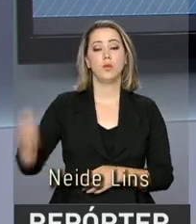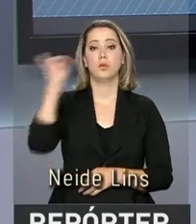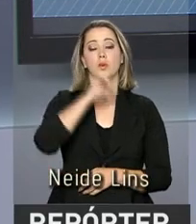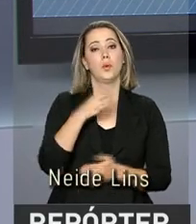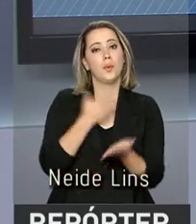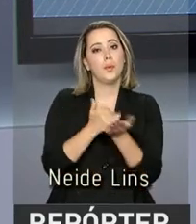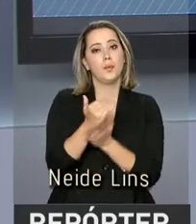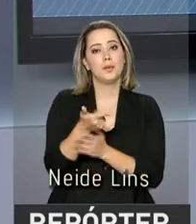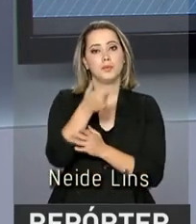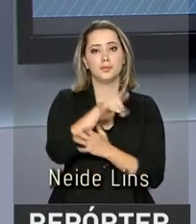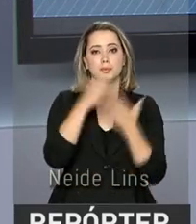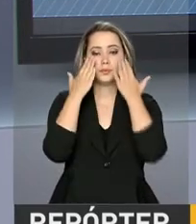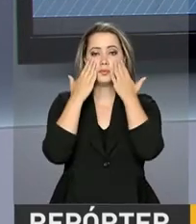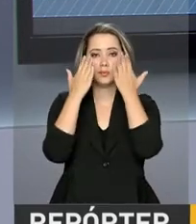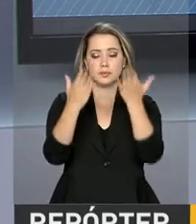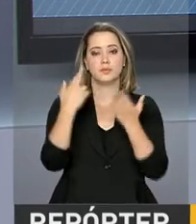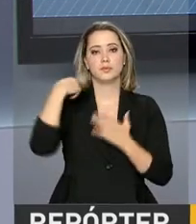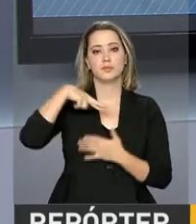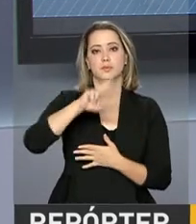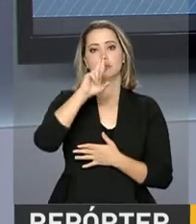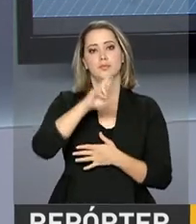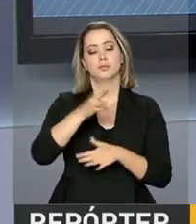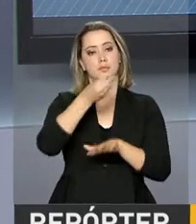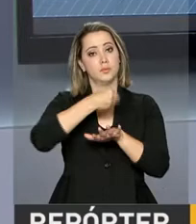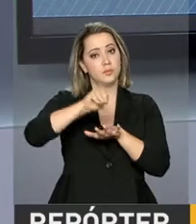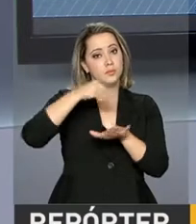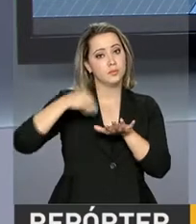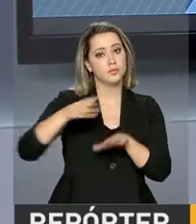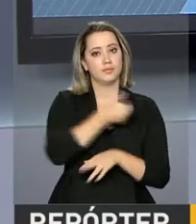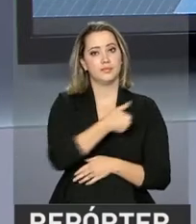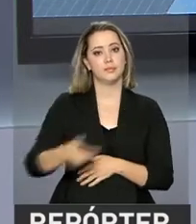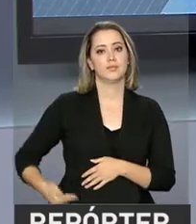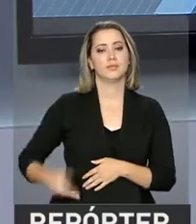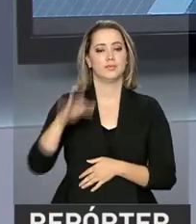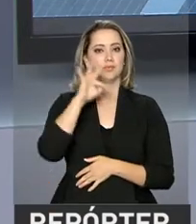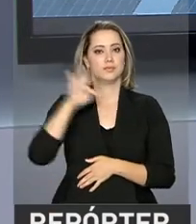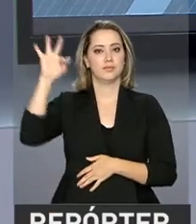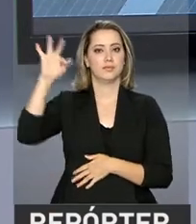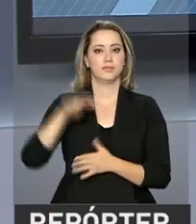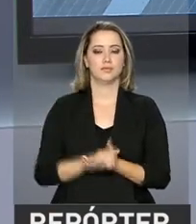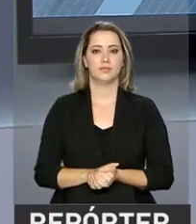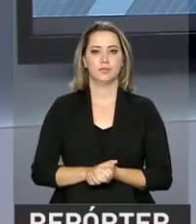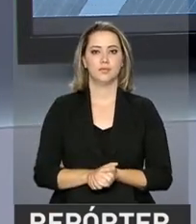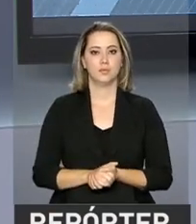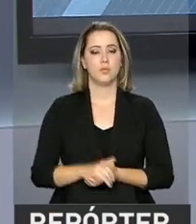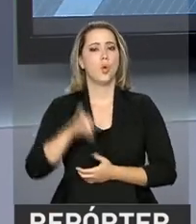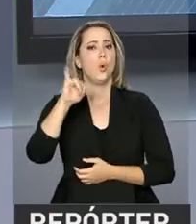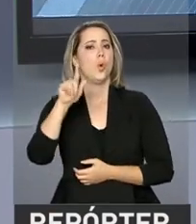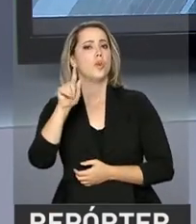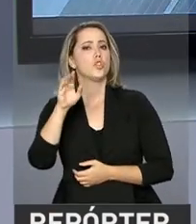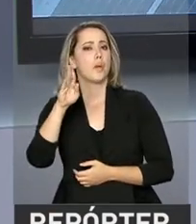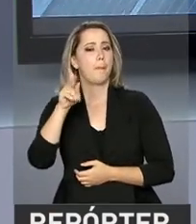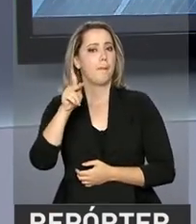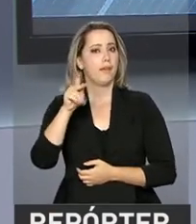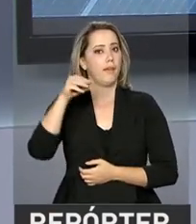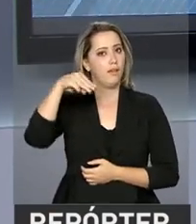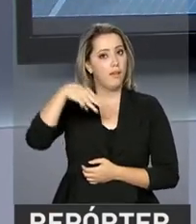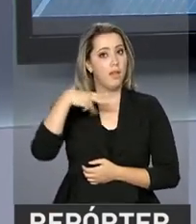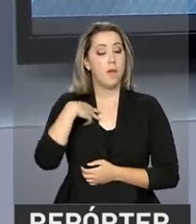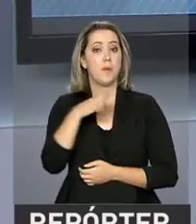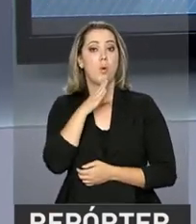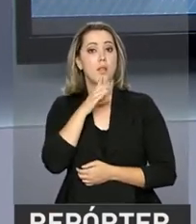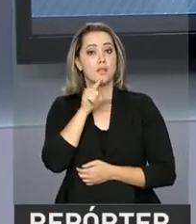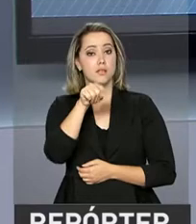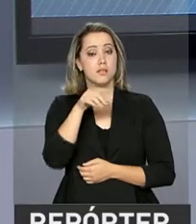Olá, começa agora mais uma edição do Repórter NBR com as notícias do governo federal. O IGPM, conhecido como